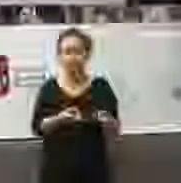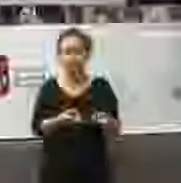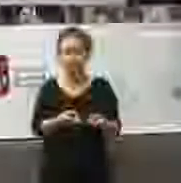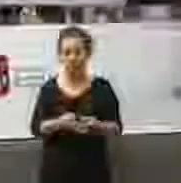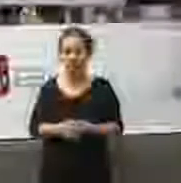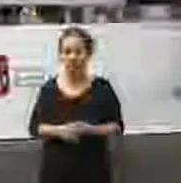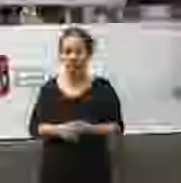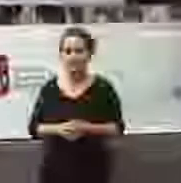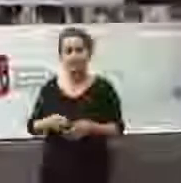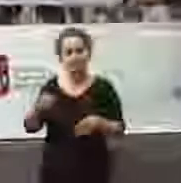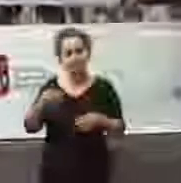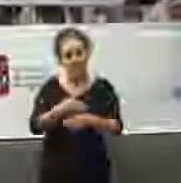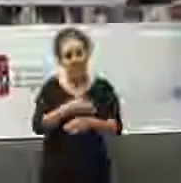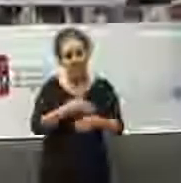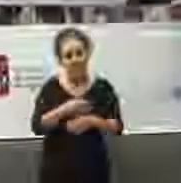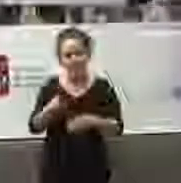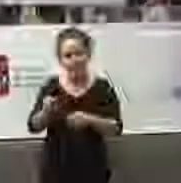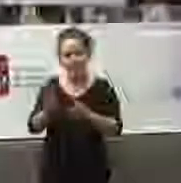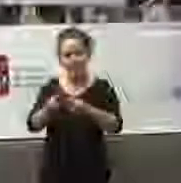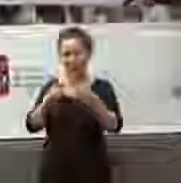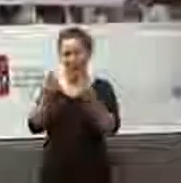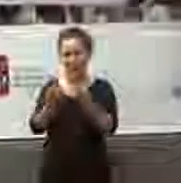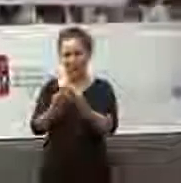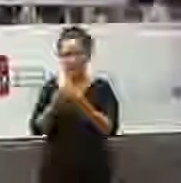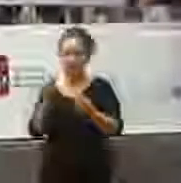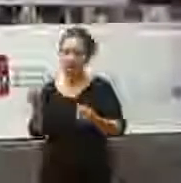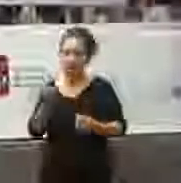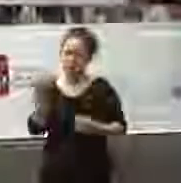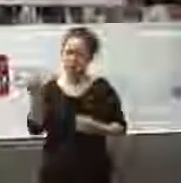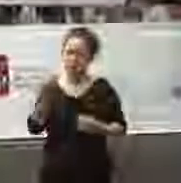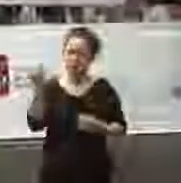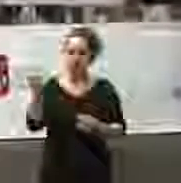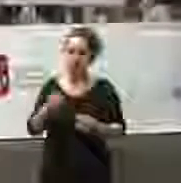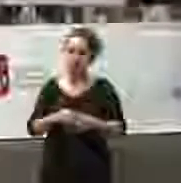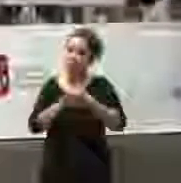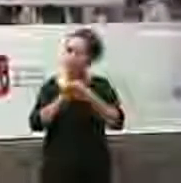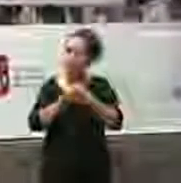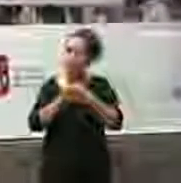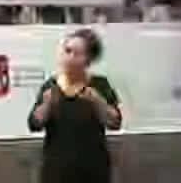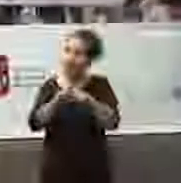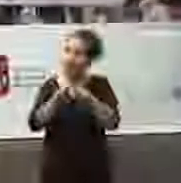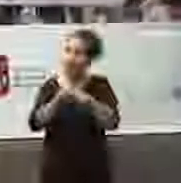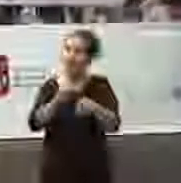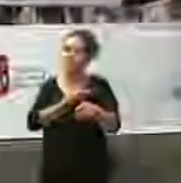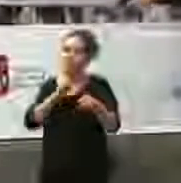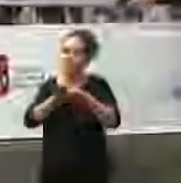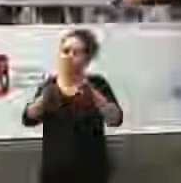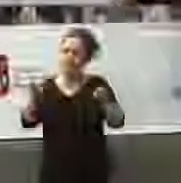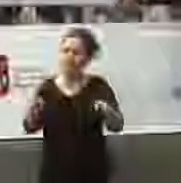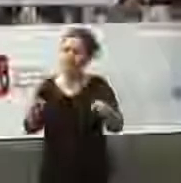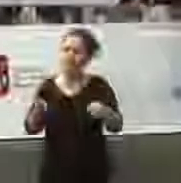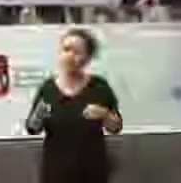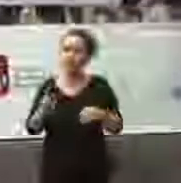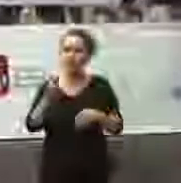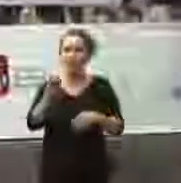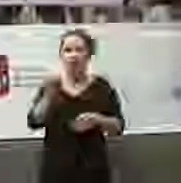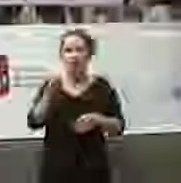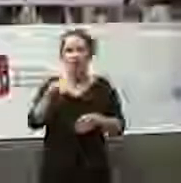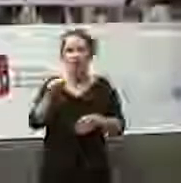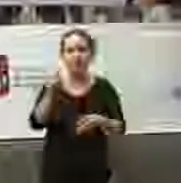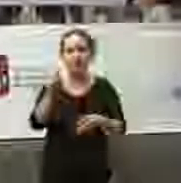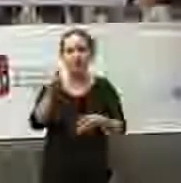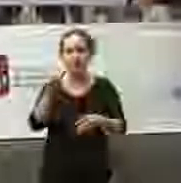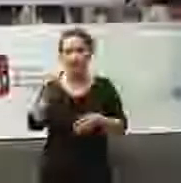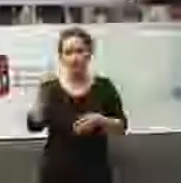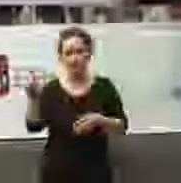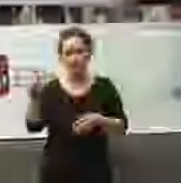para participar dessa discussão tão importante o primeiro também mas com meus companheiros de mesa ronaldo que também é meu companheiro